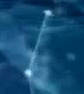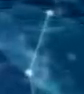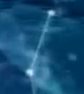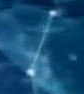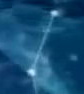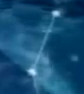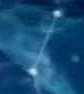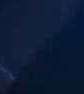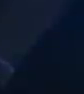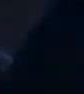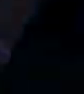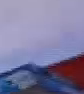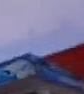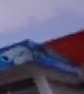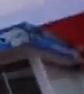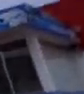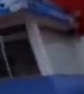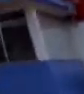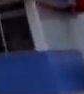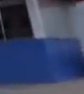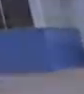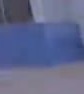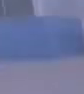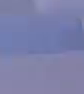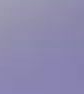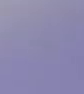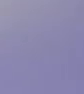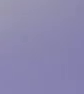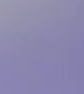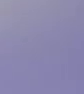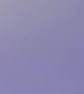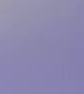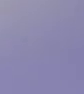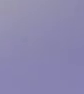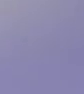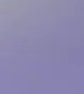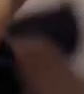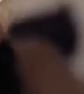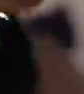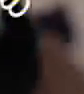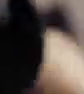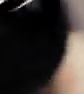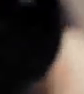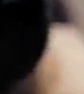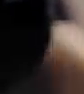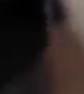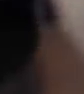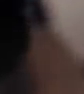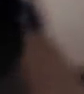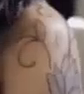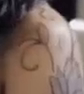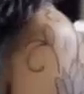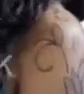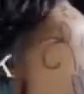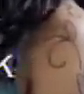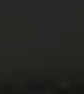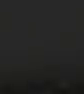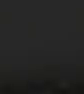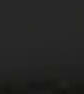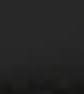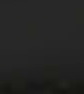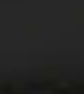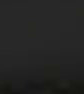Eleições 2016. Oferecimento 3D Alarmes. Insegurança nunca mais. Guaraná Real Long Neck. Girou,